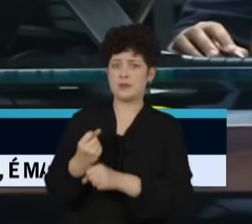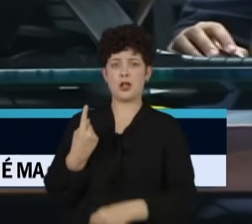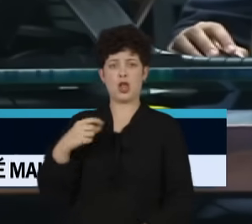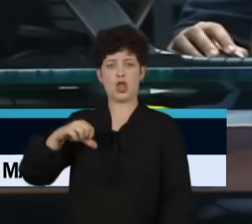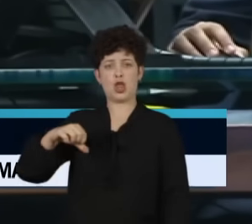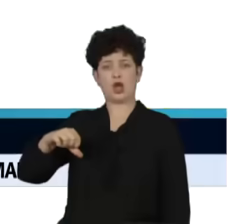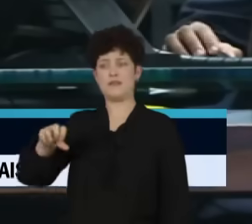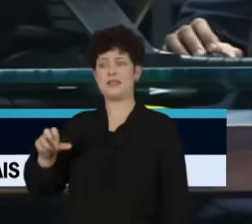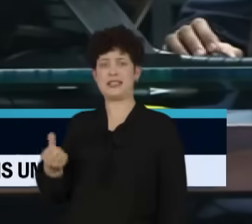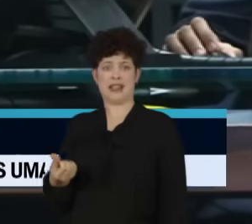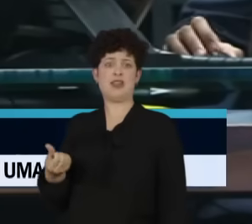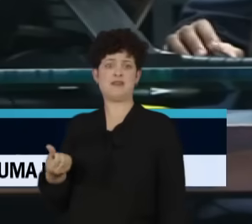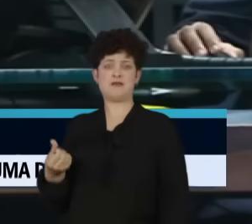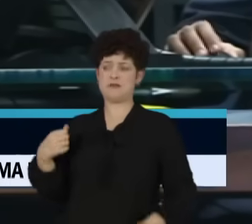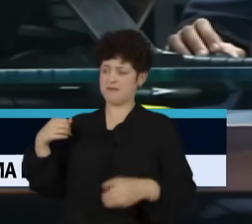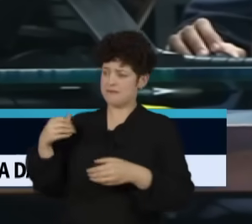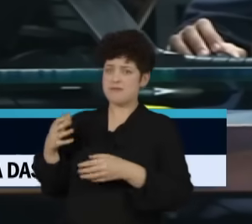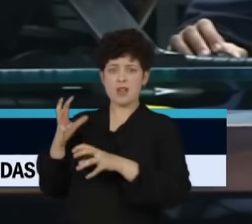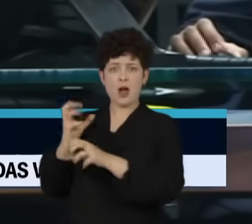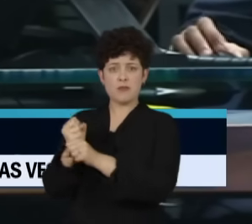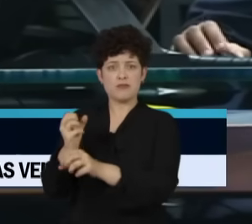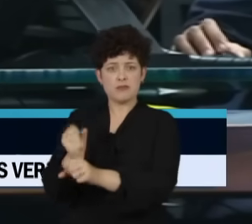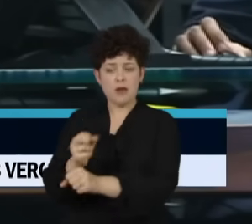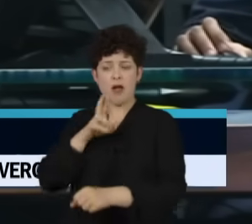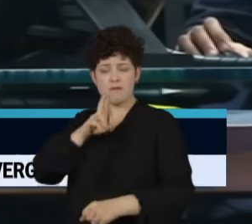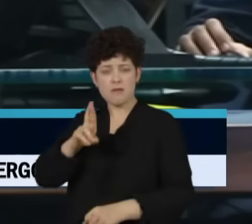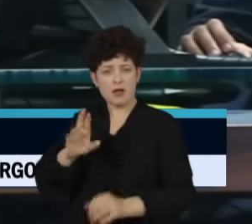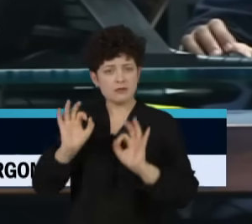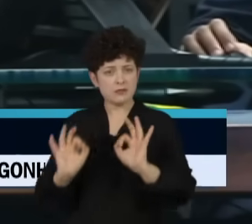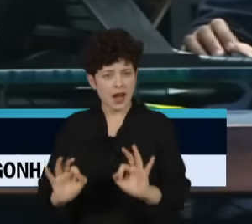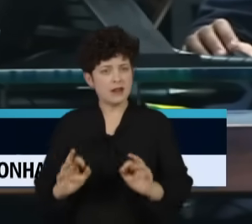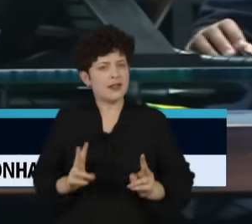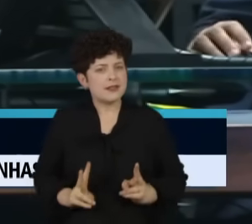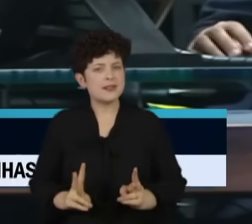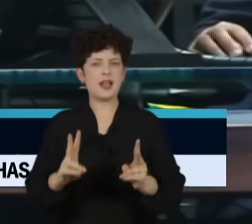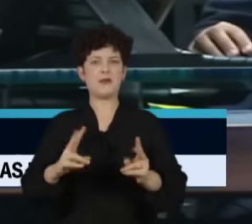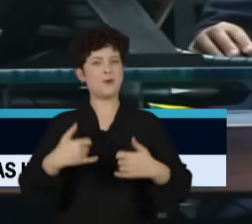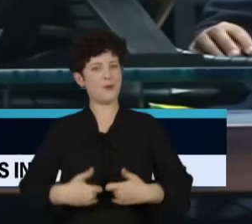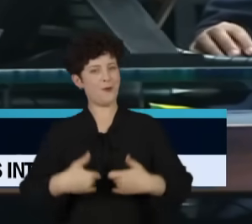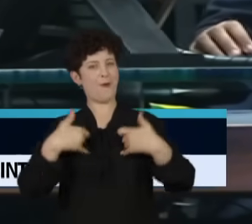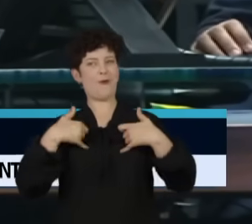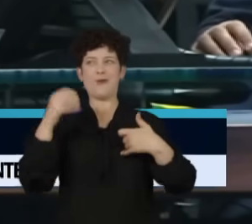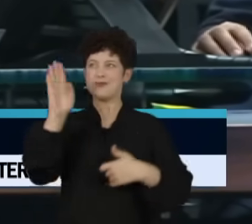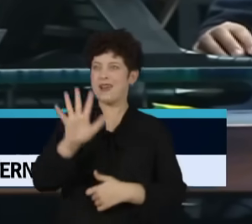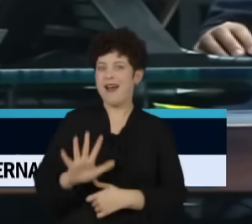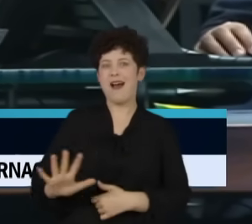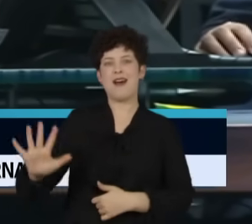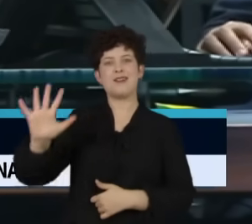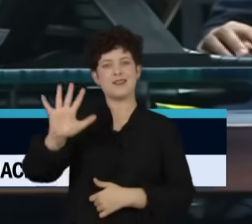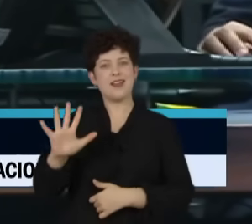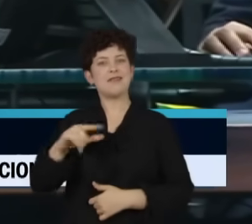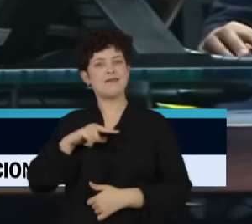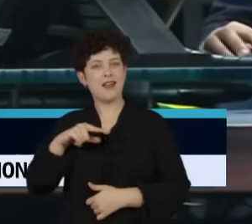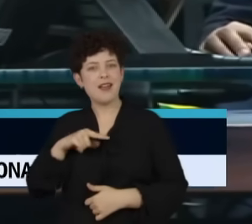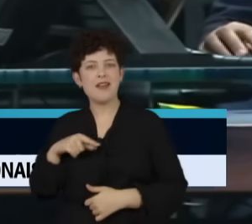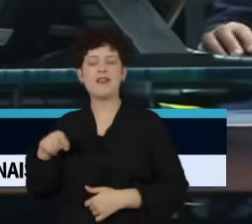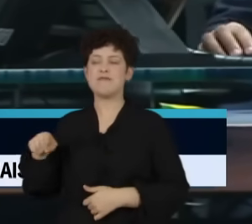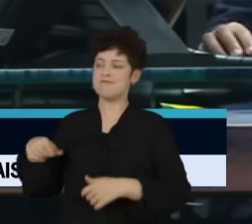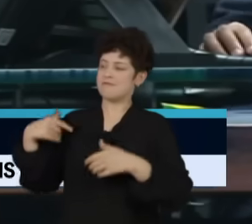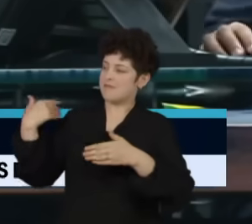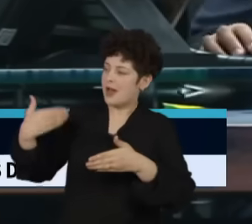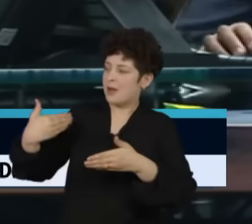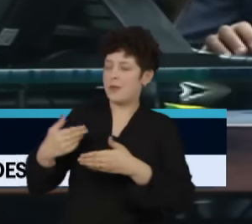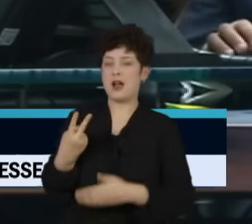1996. As urnas eletrônicas sempre foram motivo de orgulho nacional e trouxeram